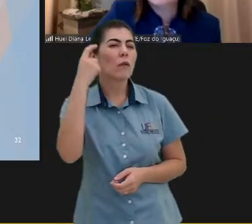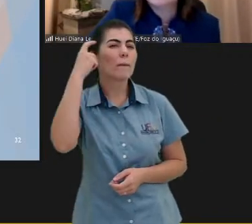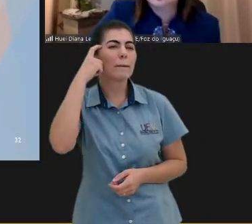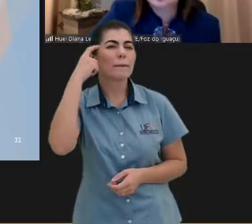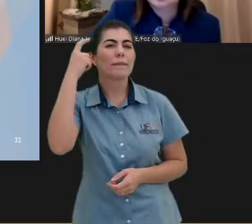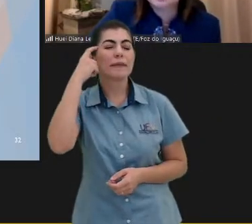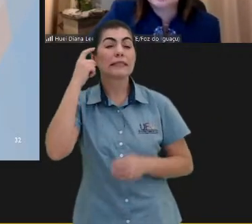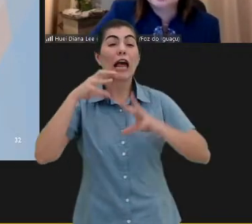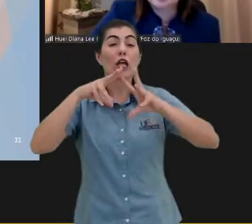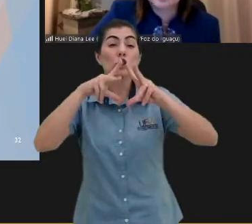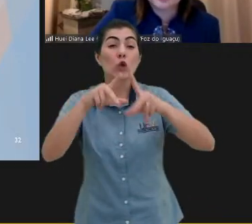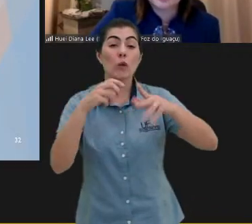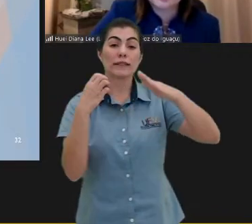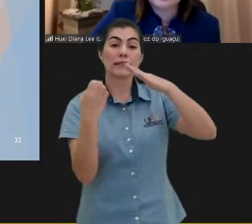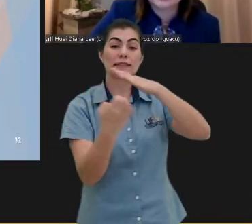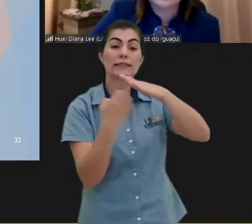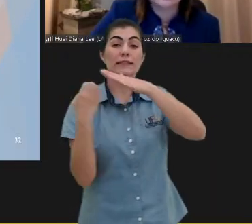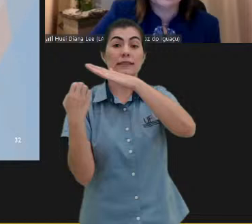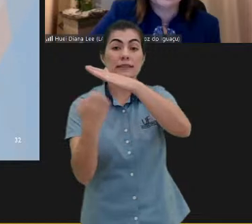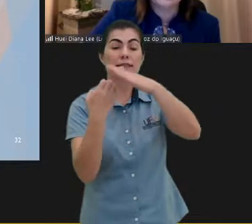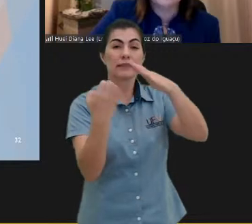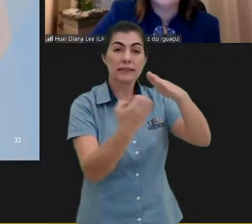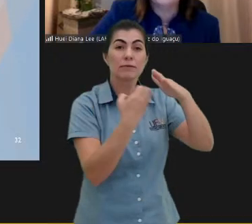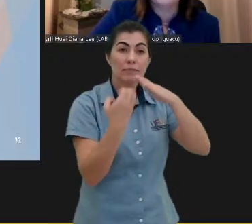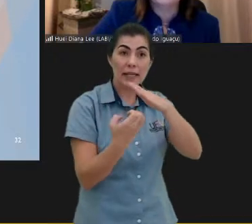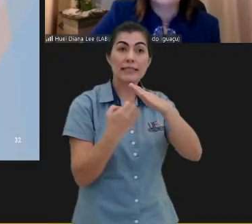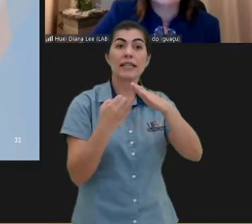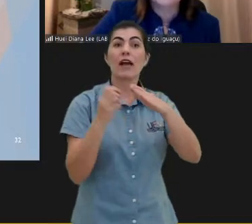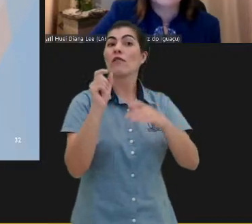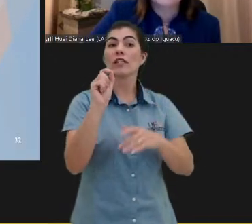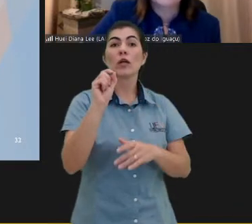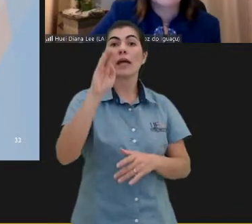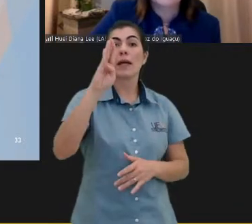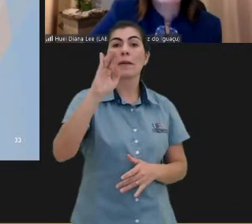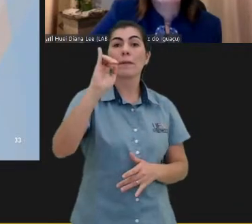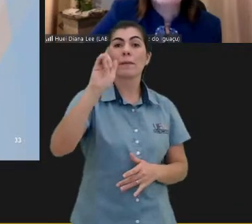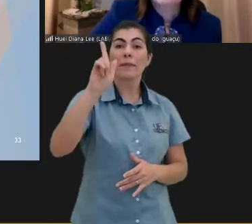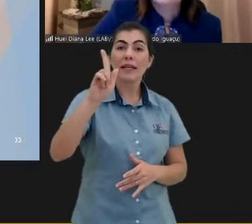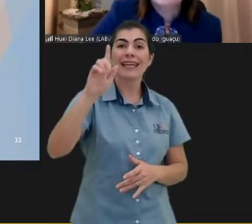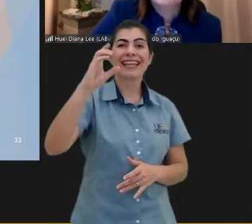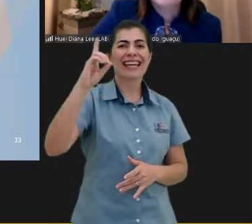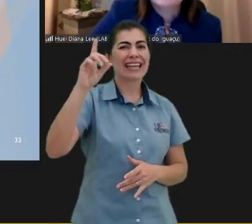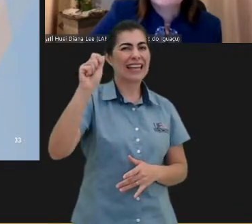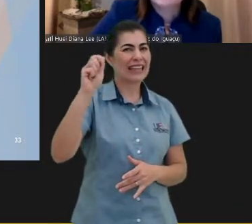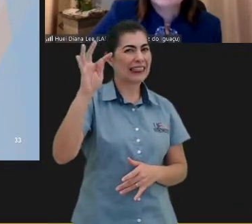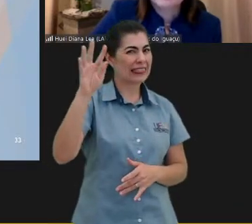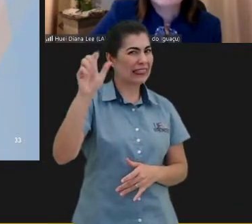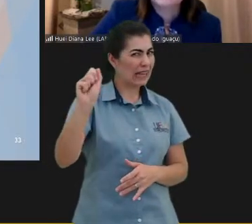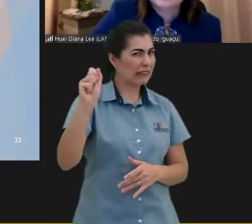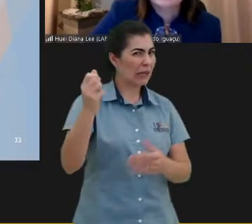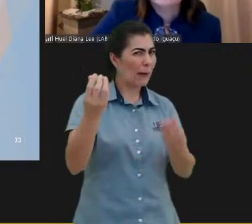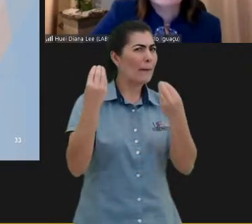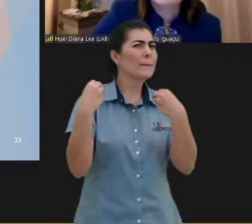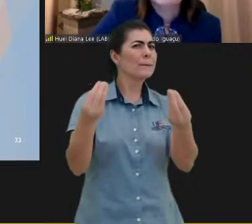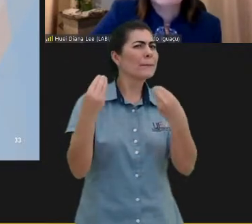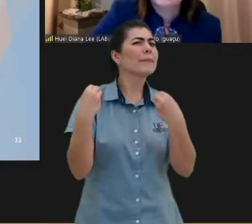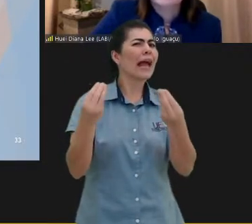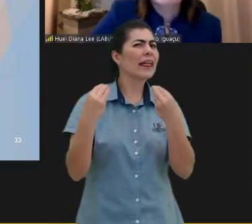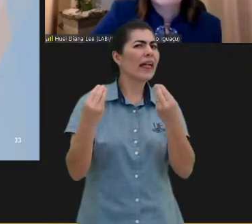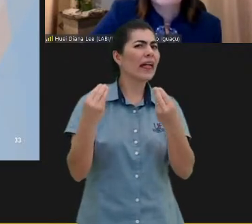as empresas hoje em dia dizem que fazem Big Data, não é verdade? Para que as empresas querem fazer Big